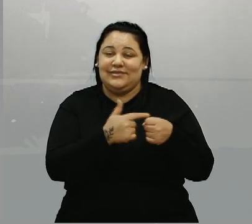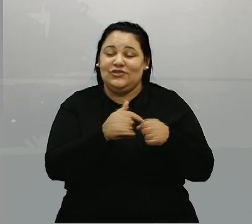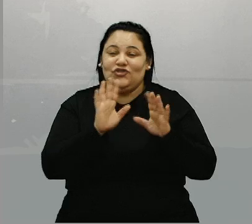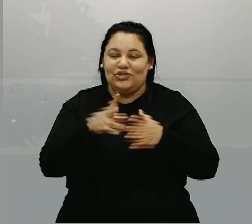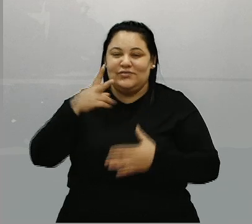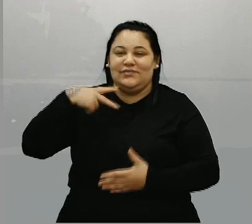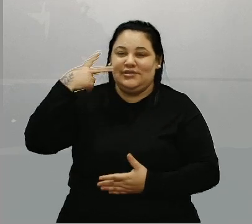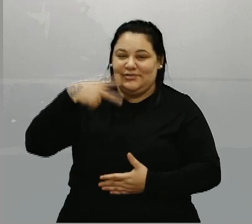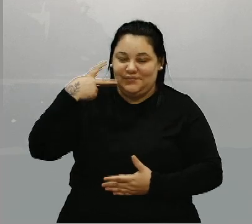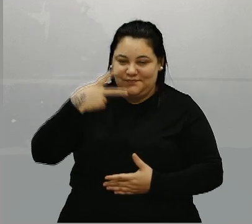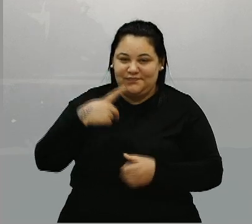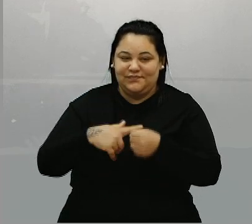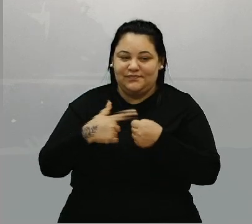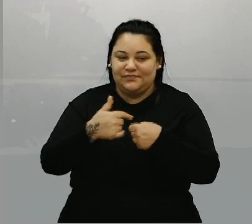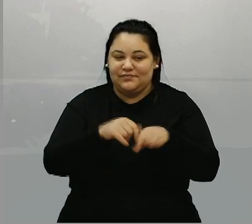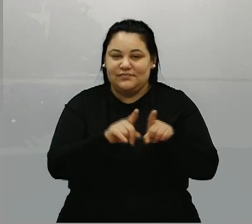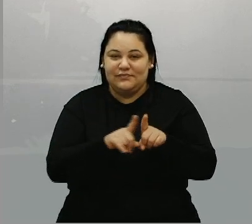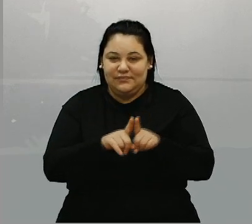cidade,